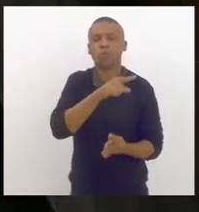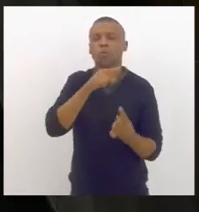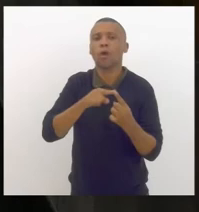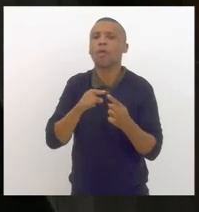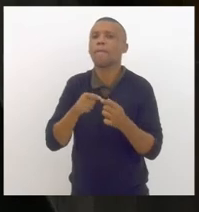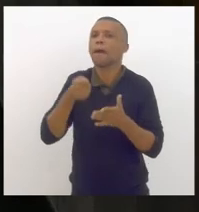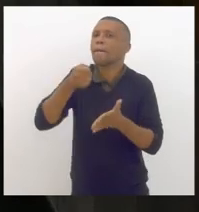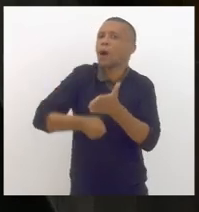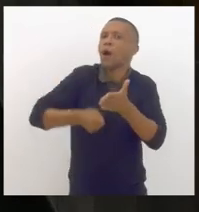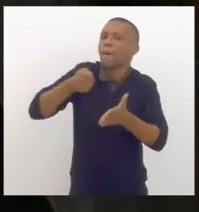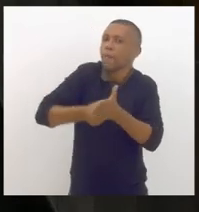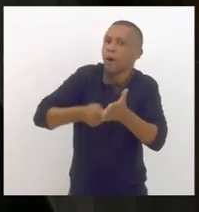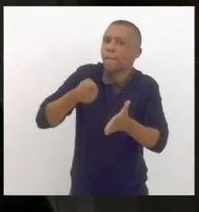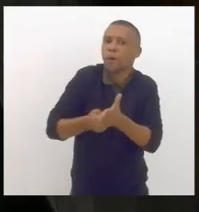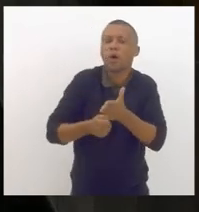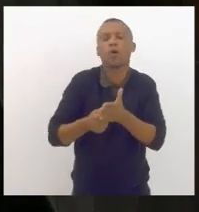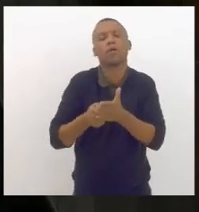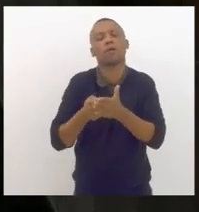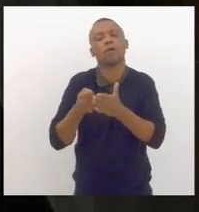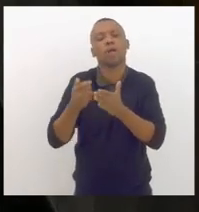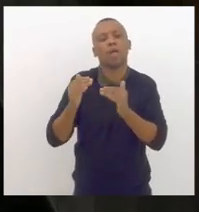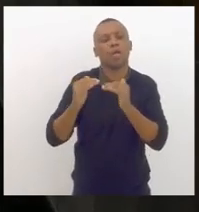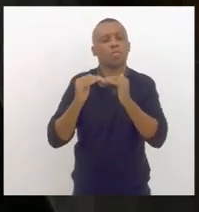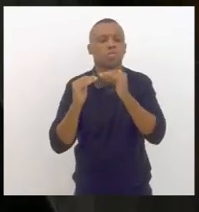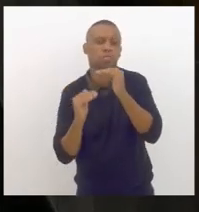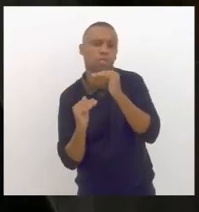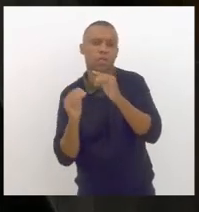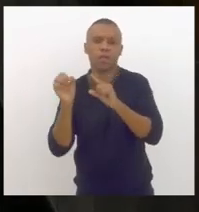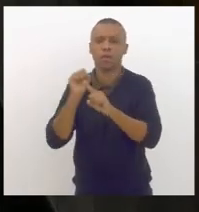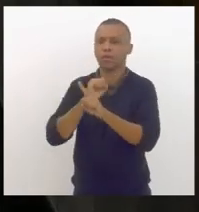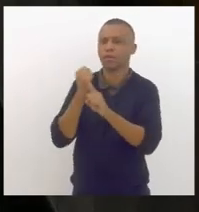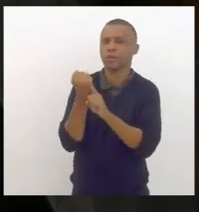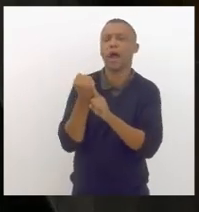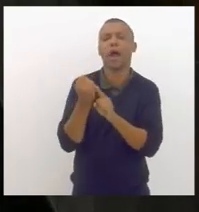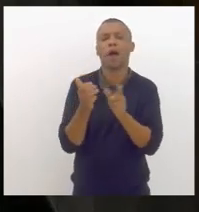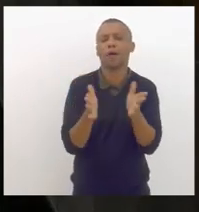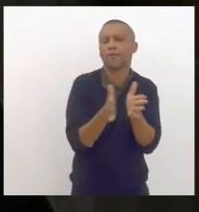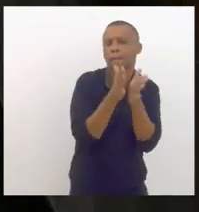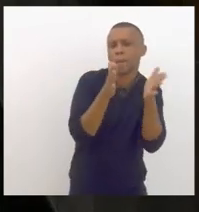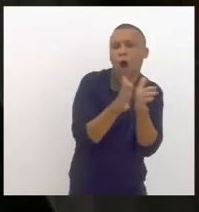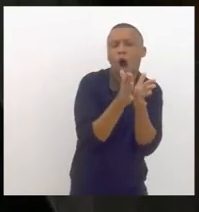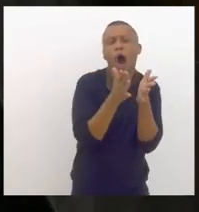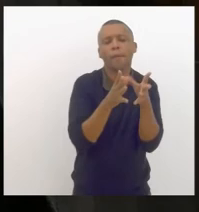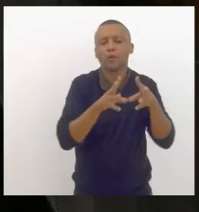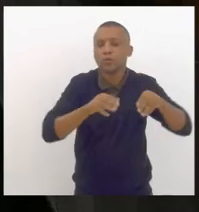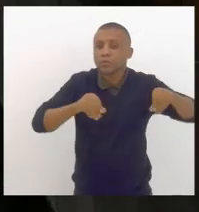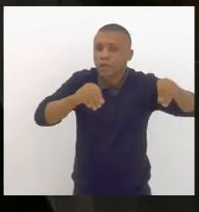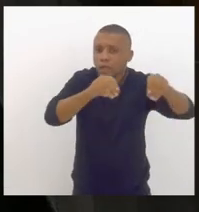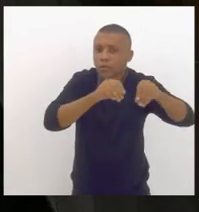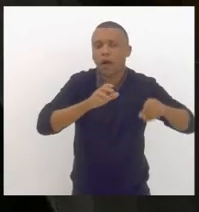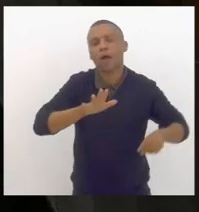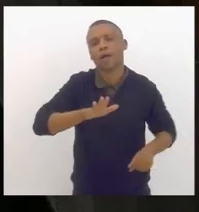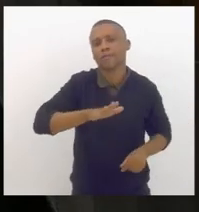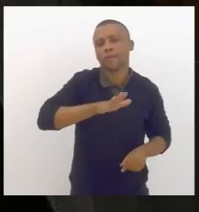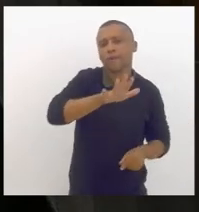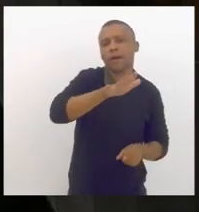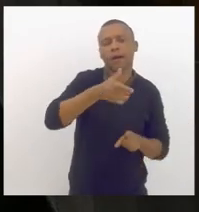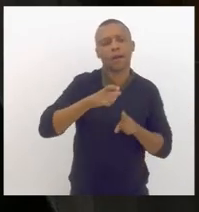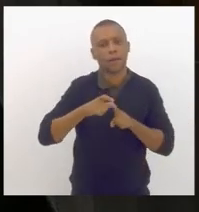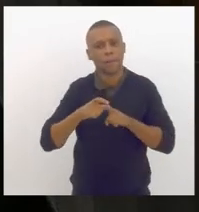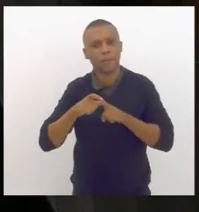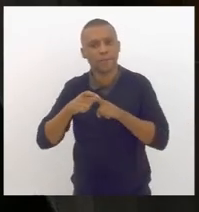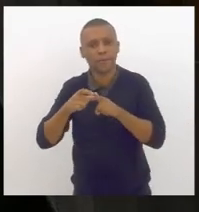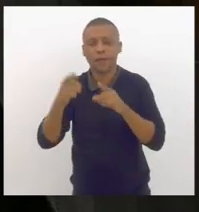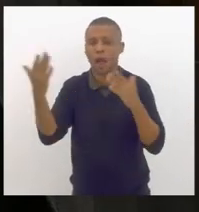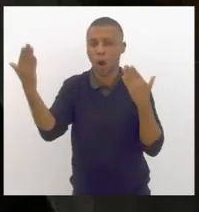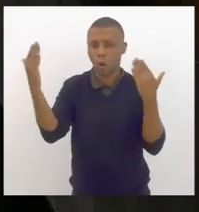os desequilíbrios, as discrepâncias e as desigualdades que assolam os territórios populares na comparação